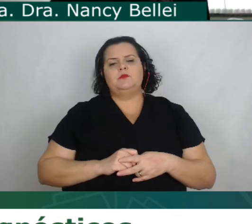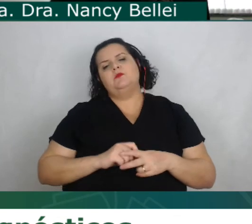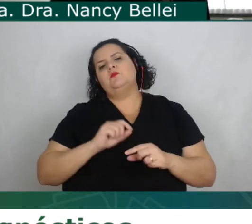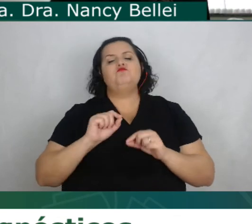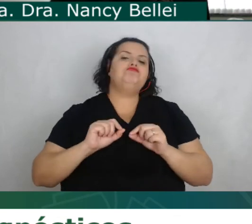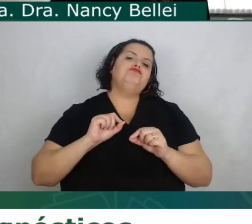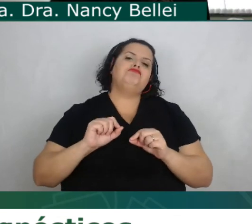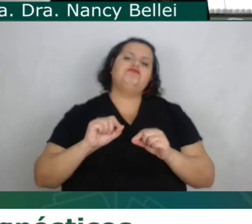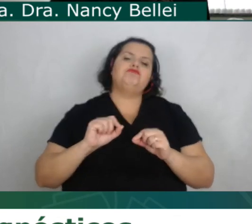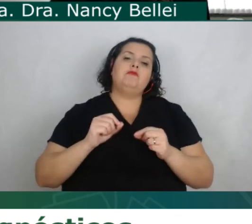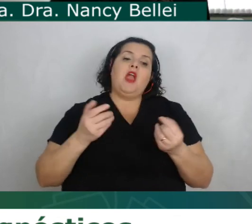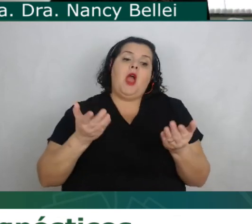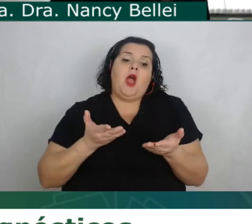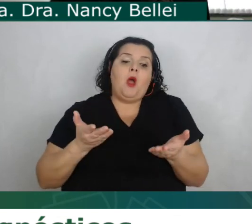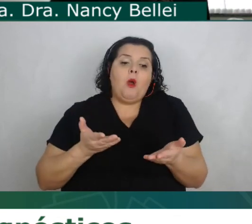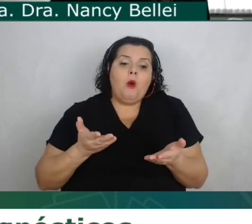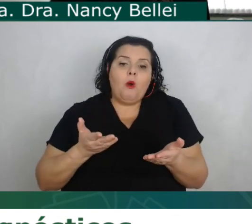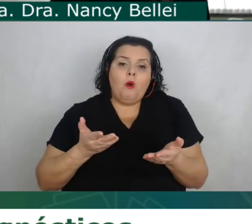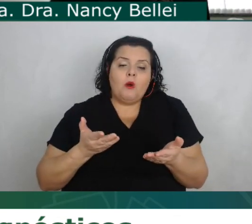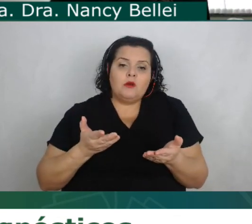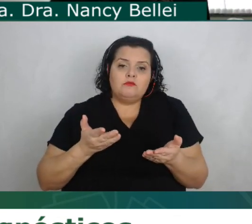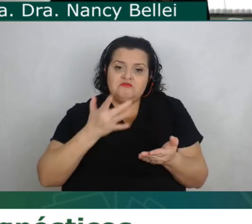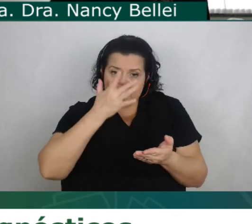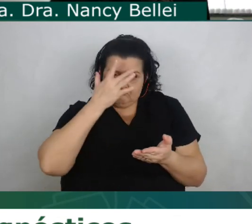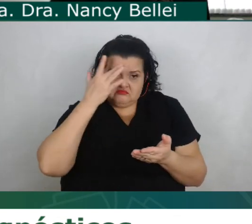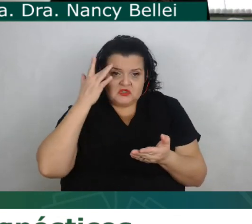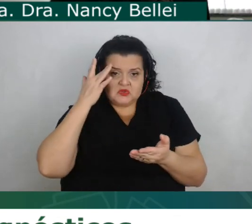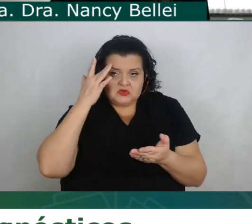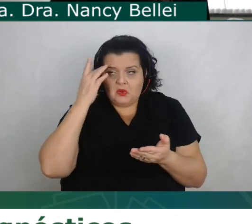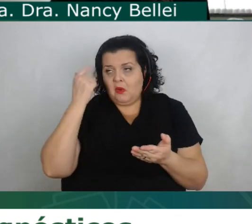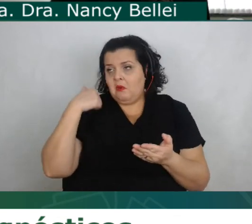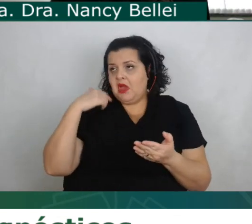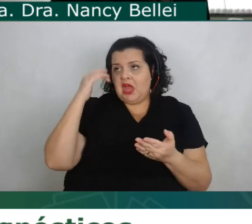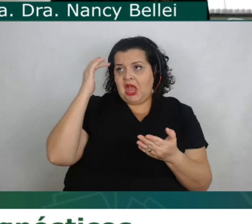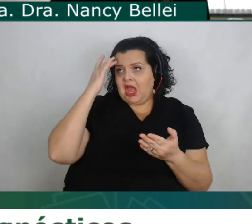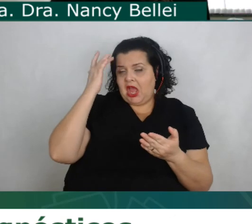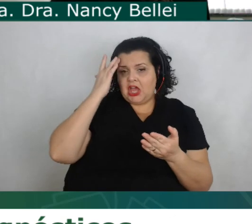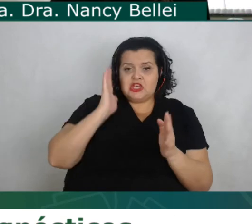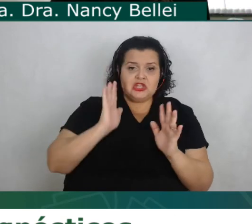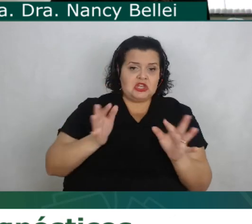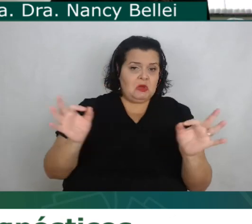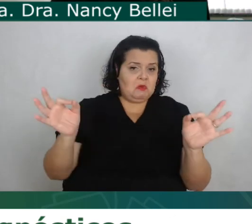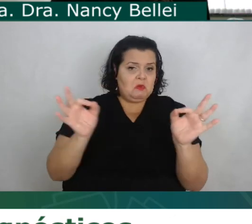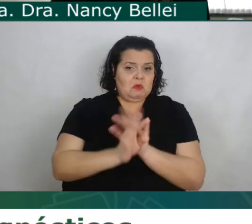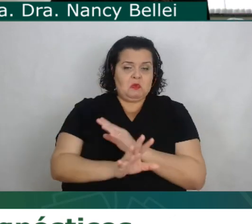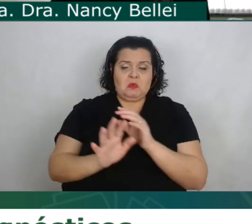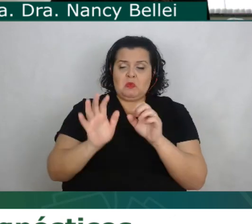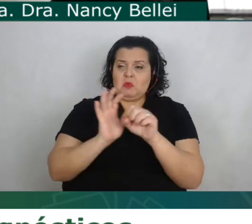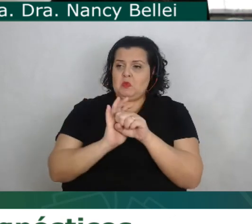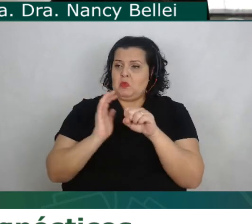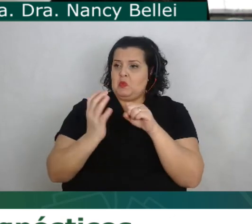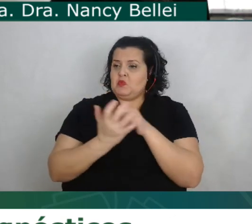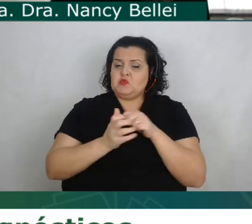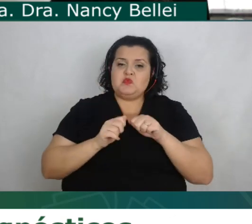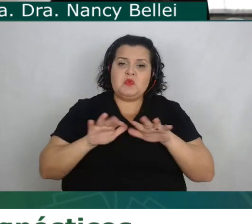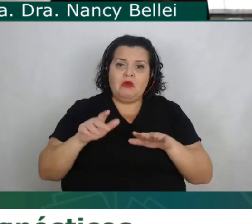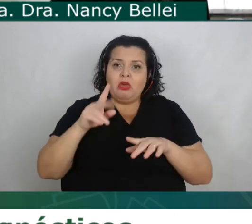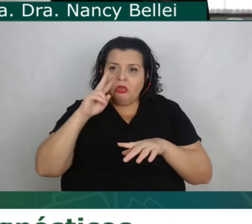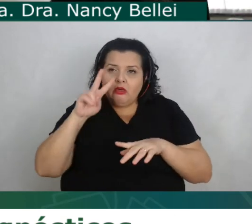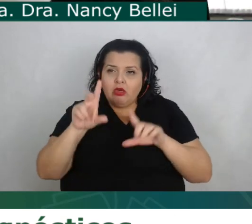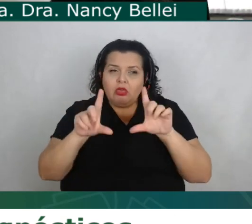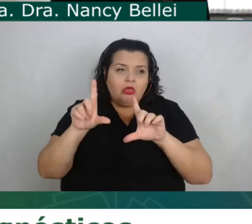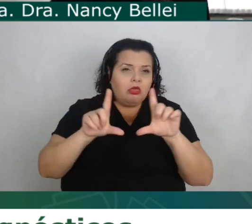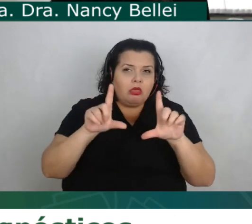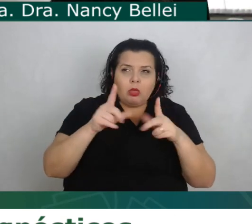estão agindo como se a pandemia já estivesse acabado, né? A gente tem visto diversas reportagens aí.